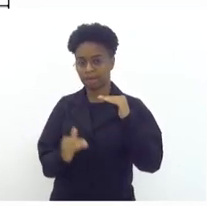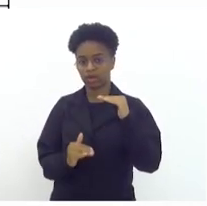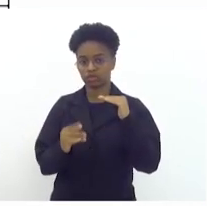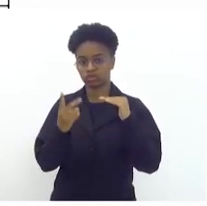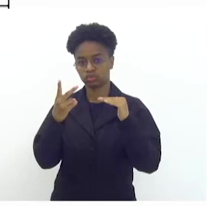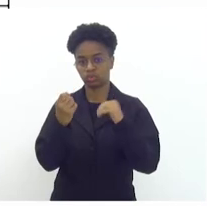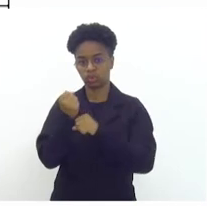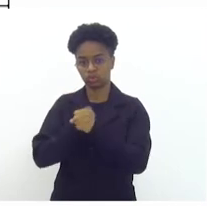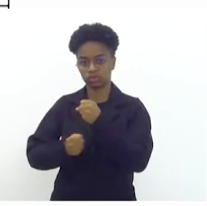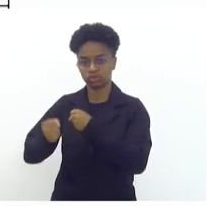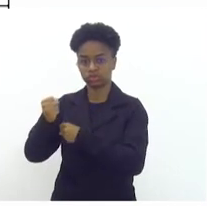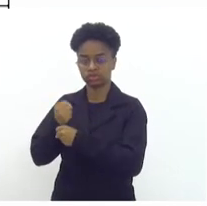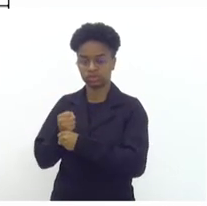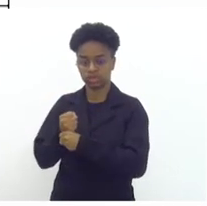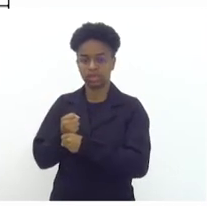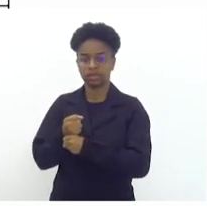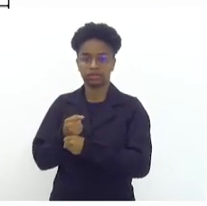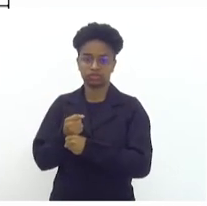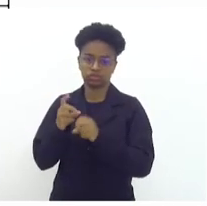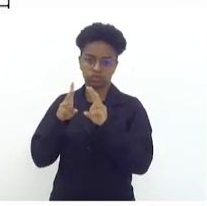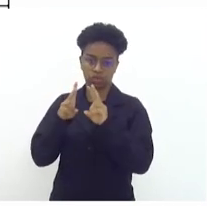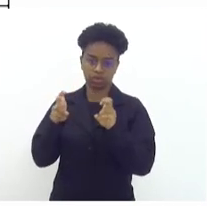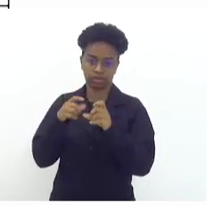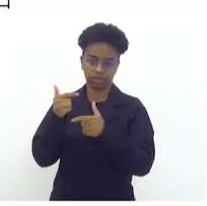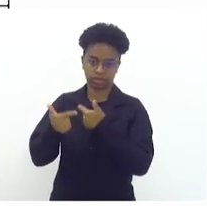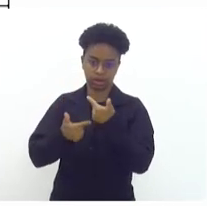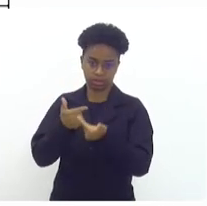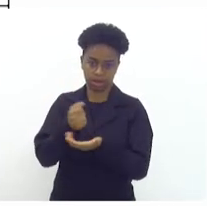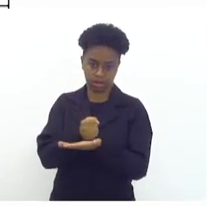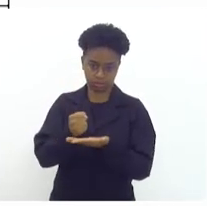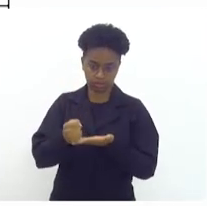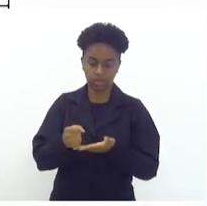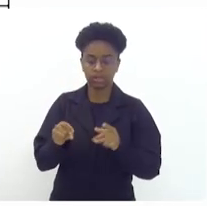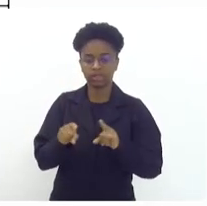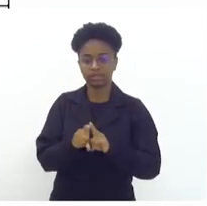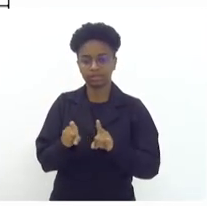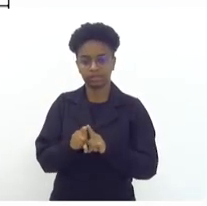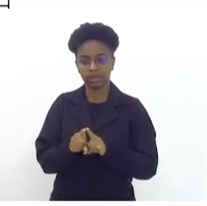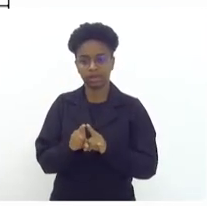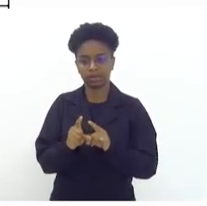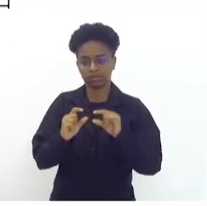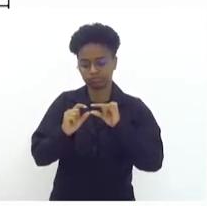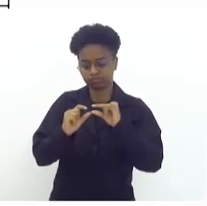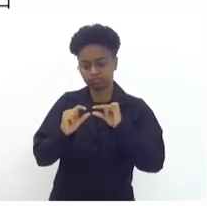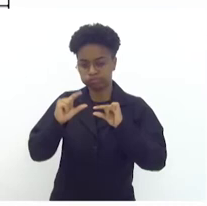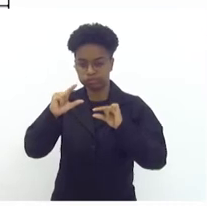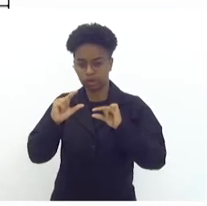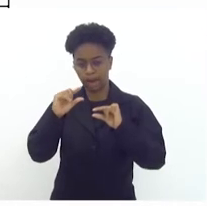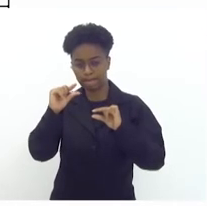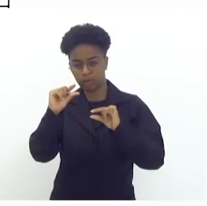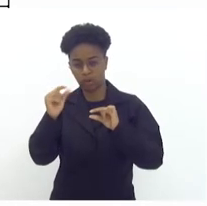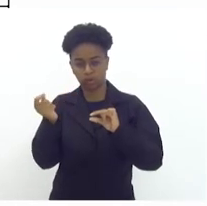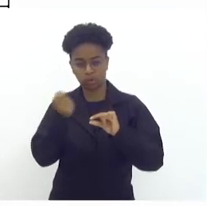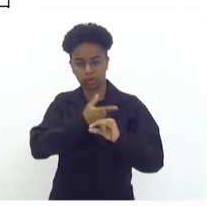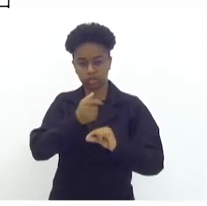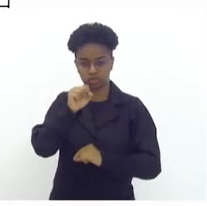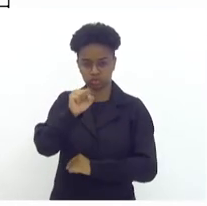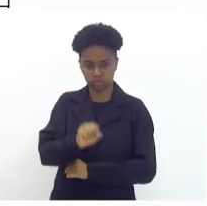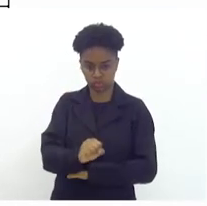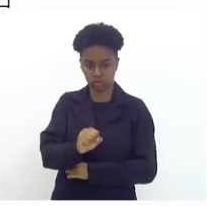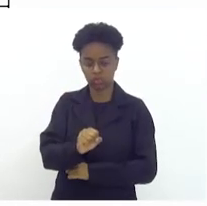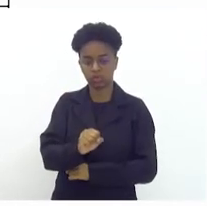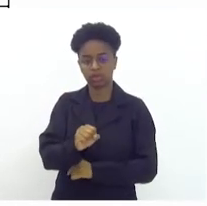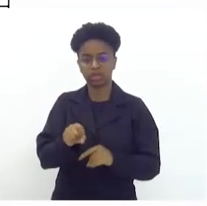dois anos do ponto de vista do emprego com carteira assinada né até um pouquinho maior do que a média do Sul enfim quer dizer